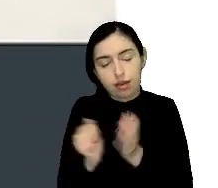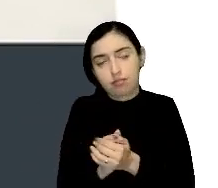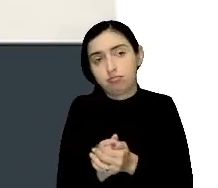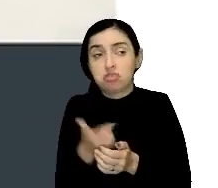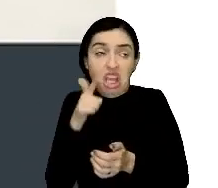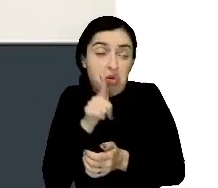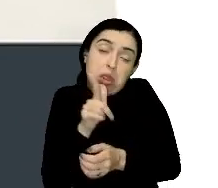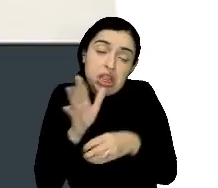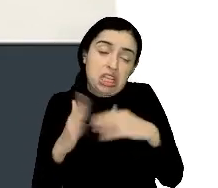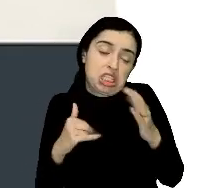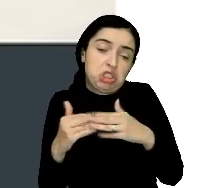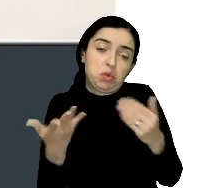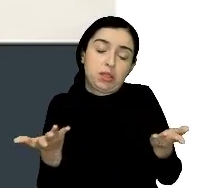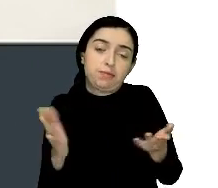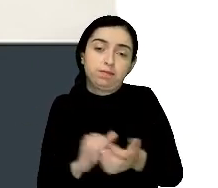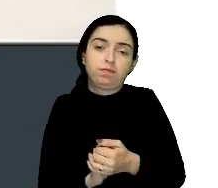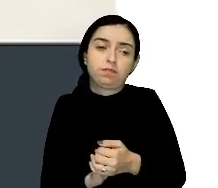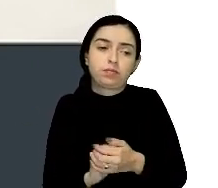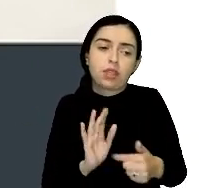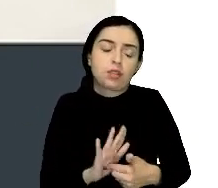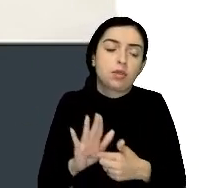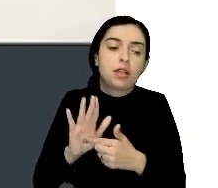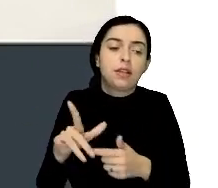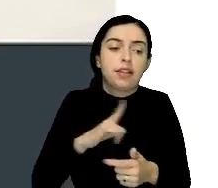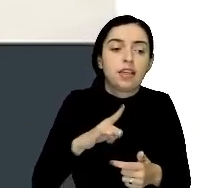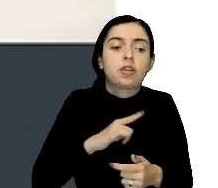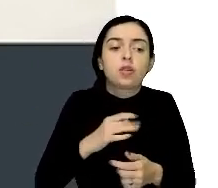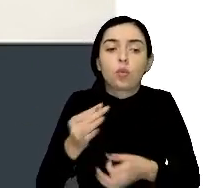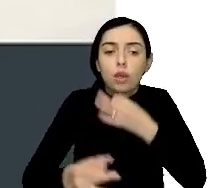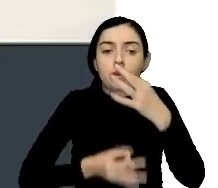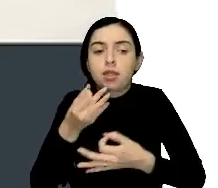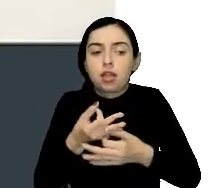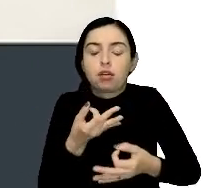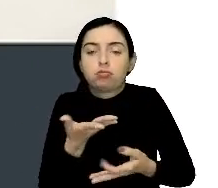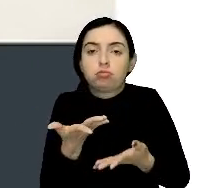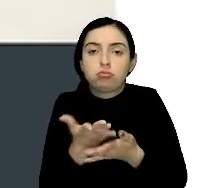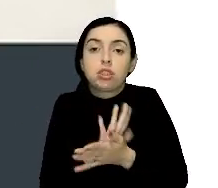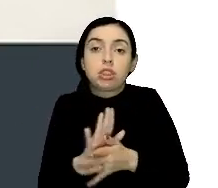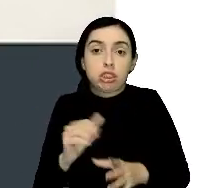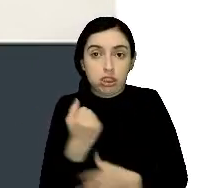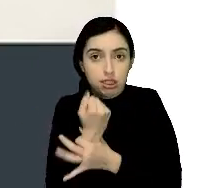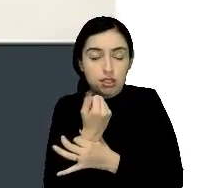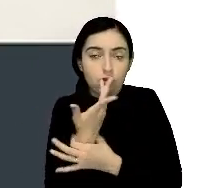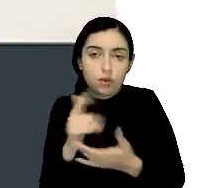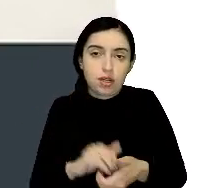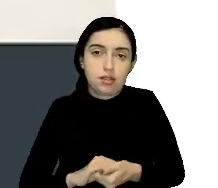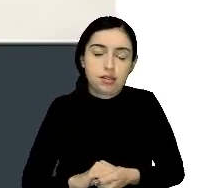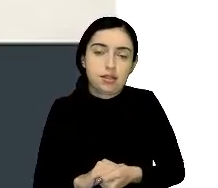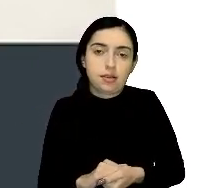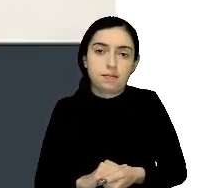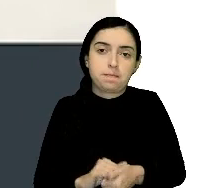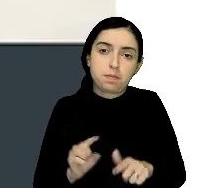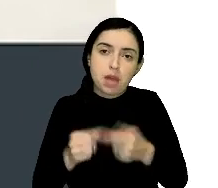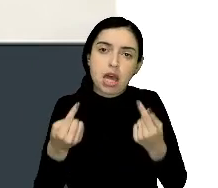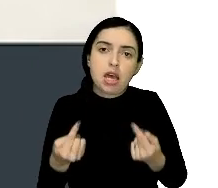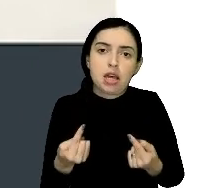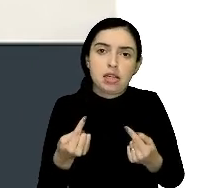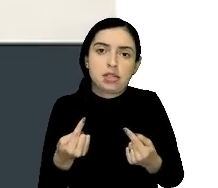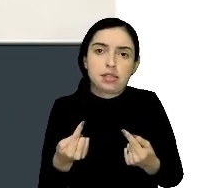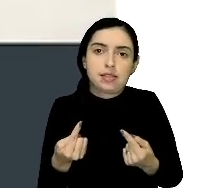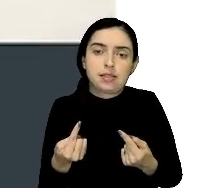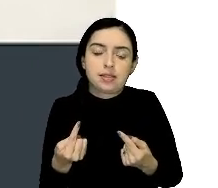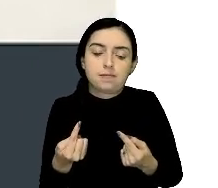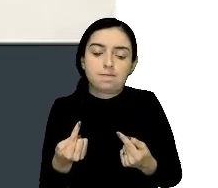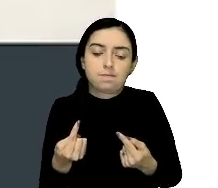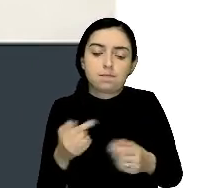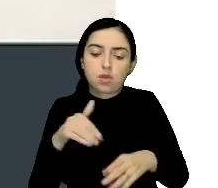nesse cenário a gente tem uma justificativa, é uma justificativa de segurança. Mas para a